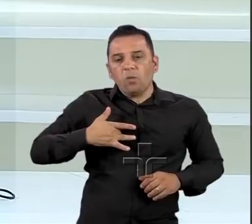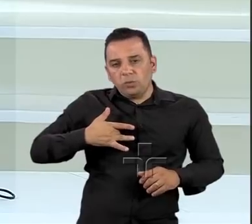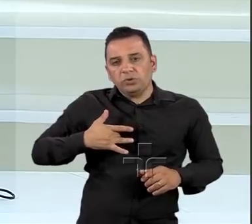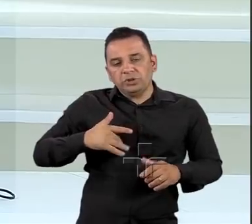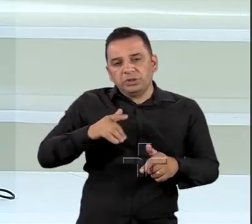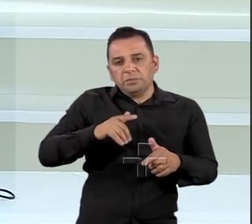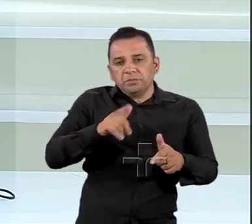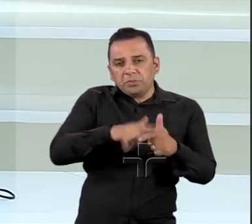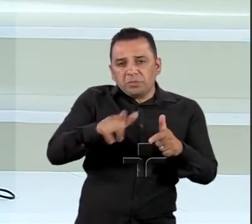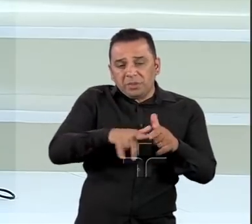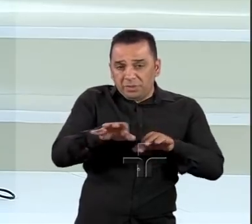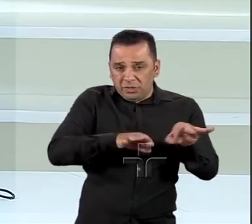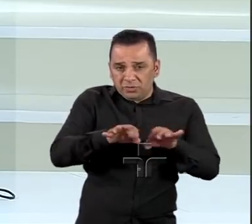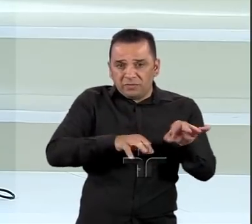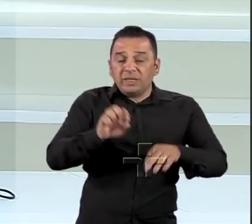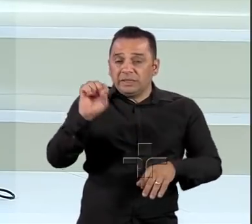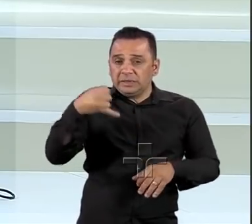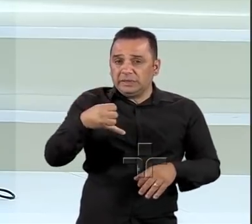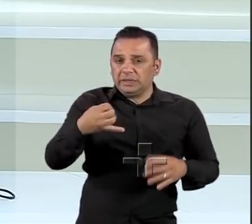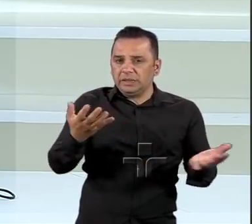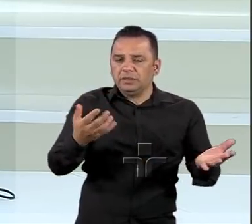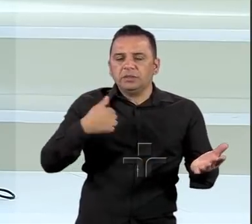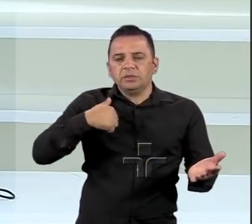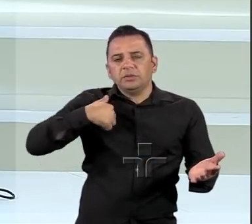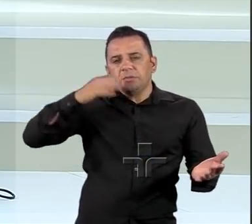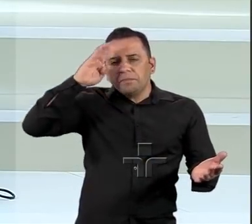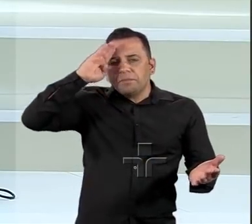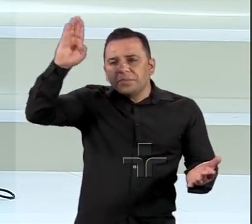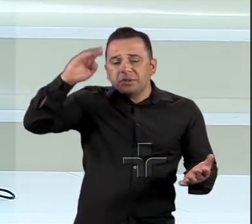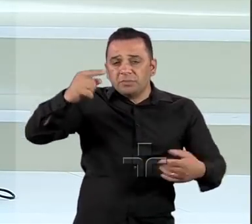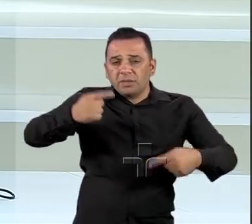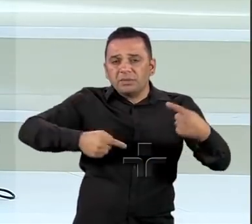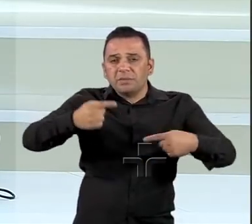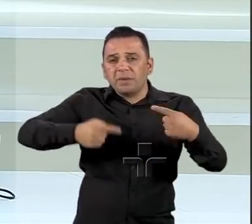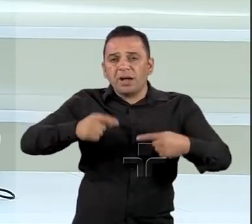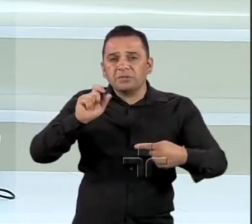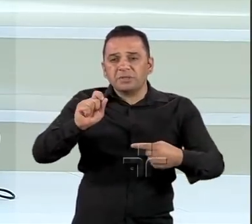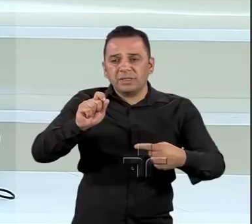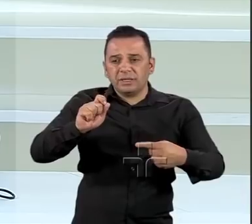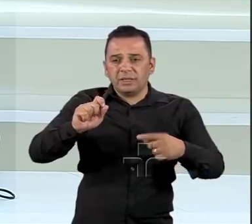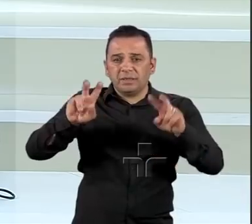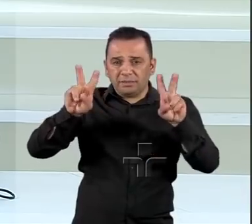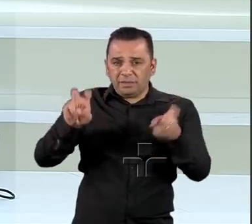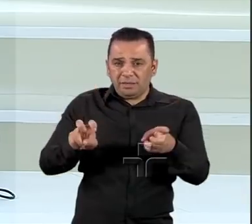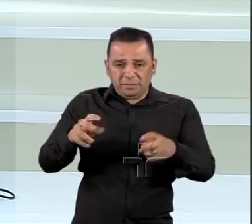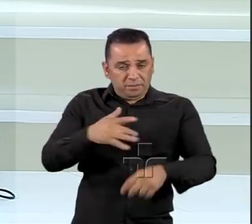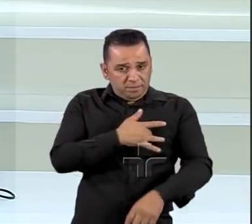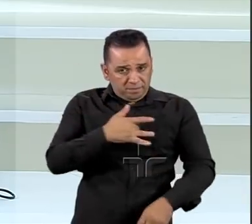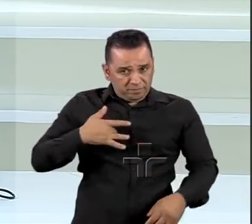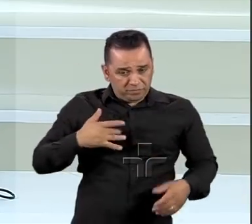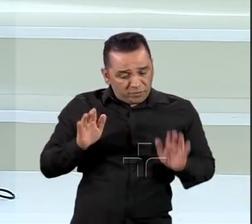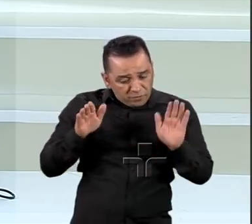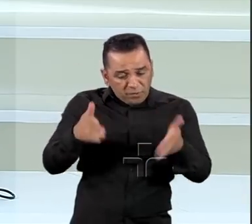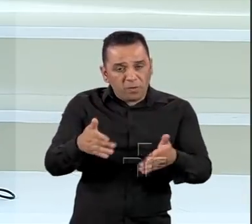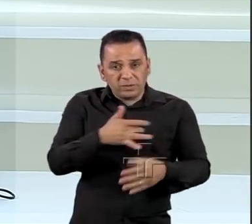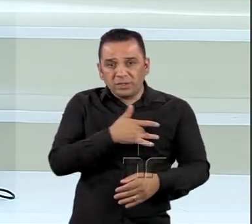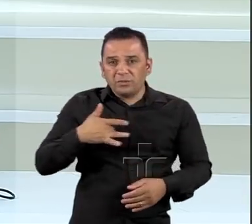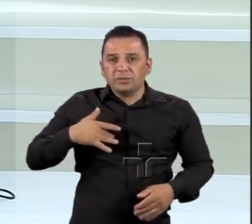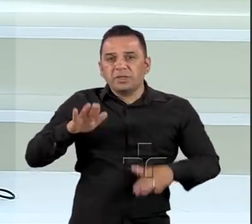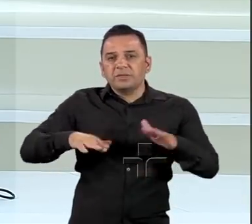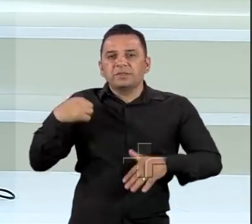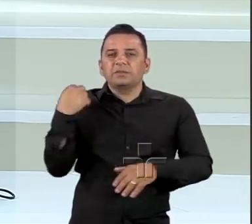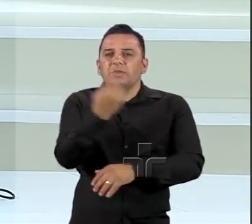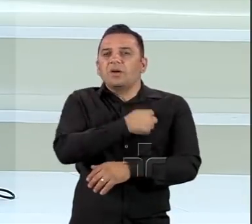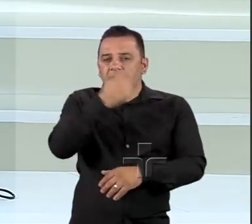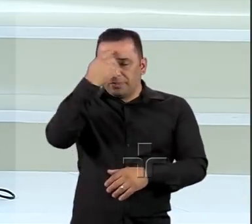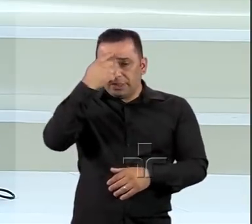importante destacar, é justamente a gente concentrar nosso esforço no tema saúde. Muitas vezes, quando a gente fala de saúde, a gente